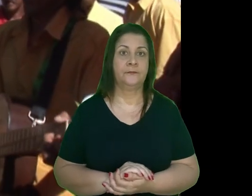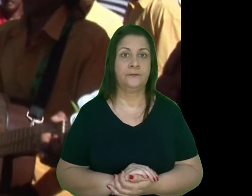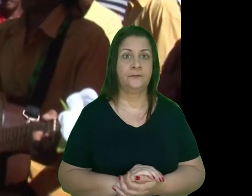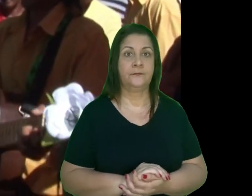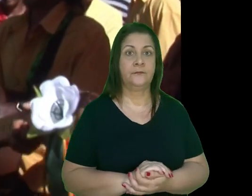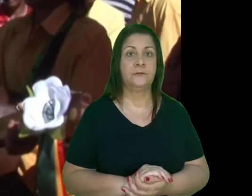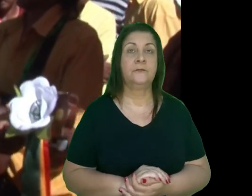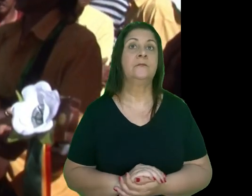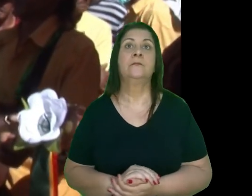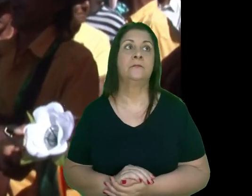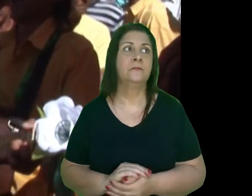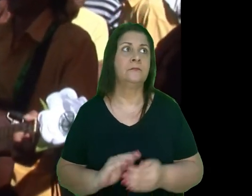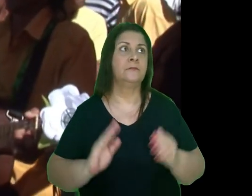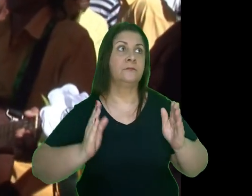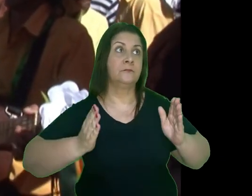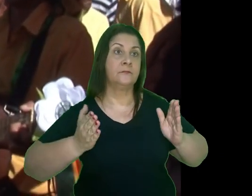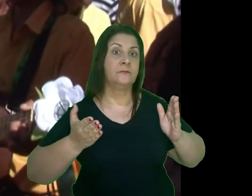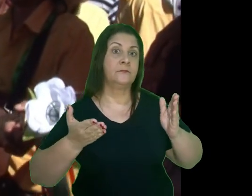Ai, tem